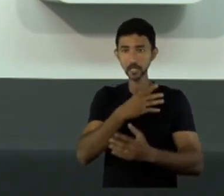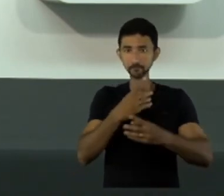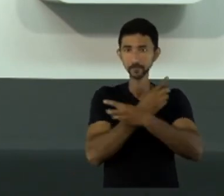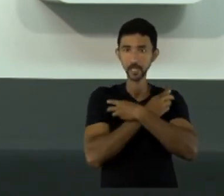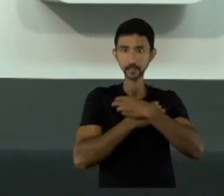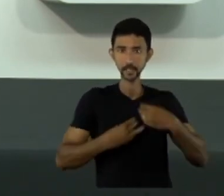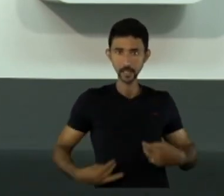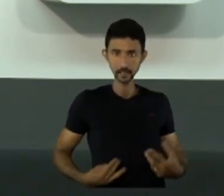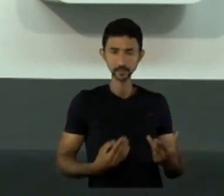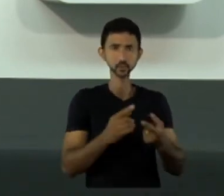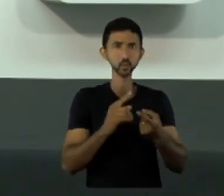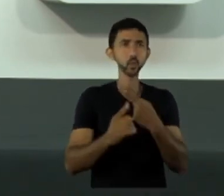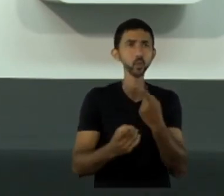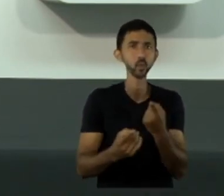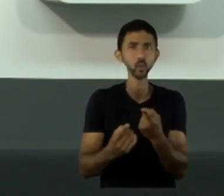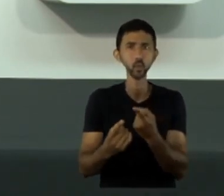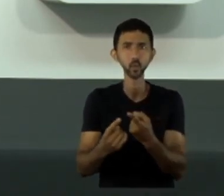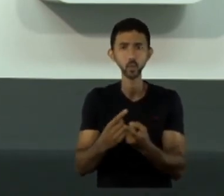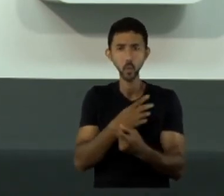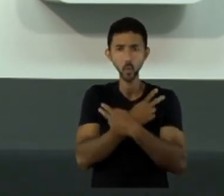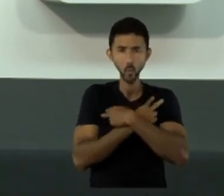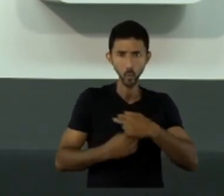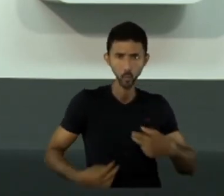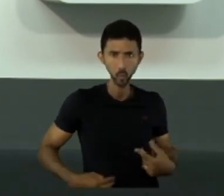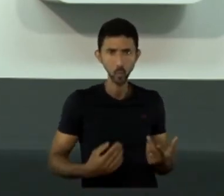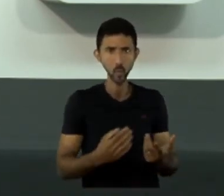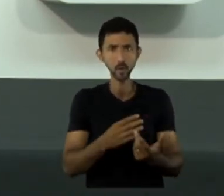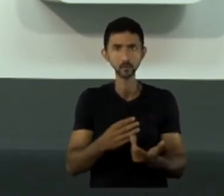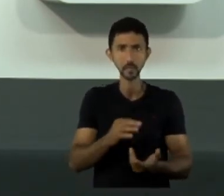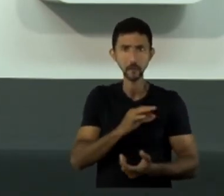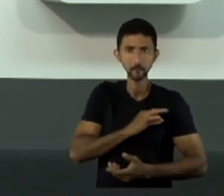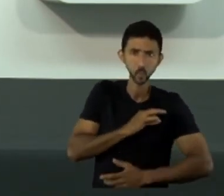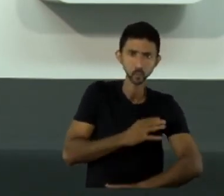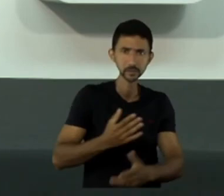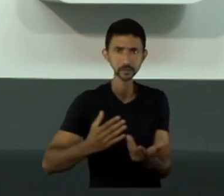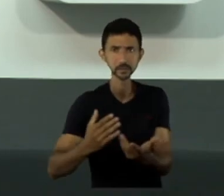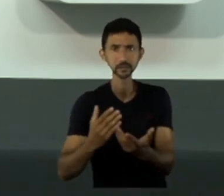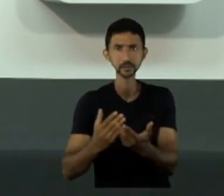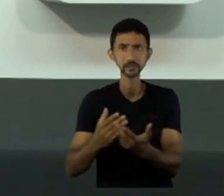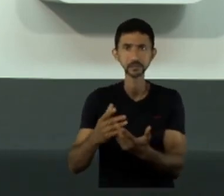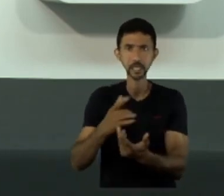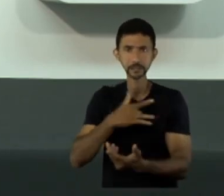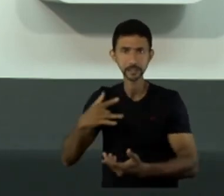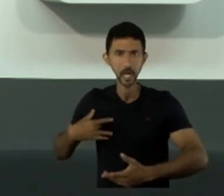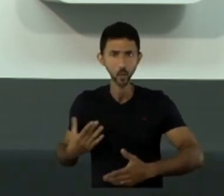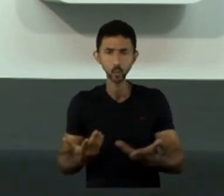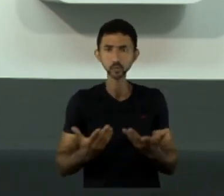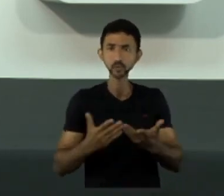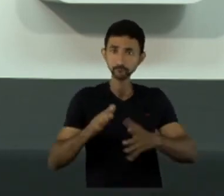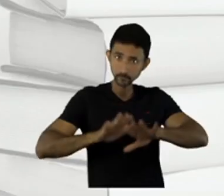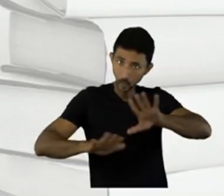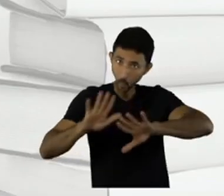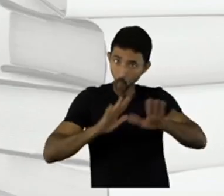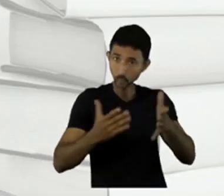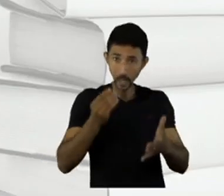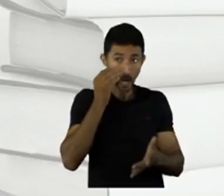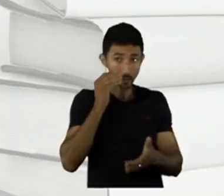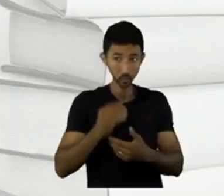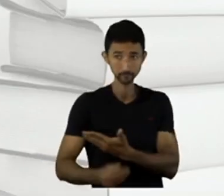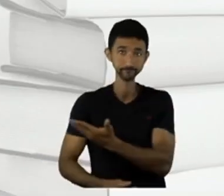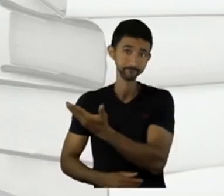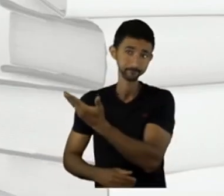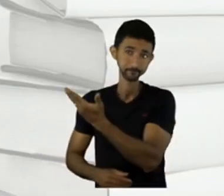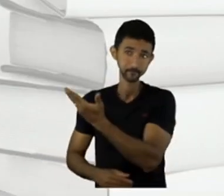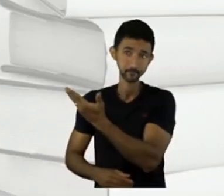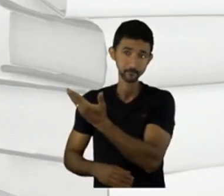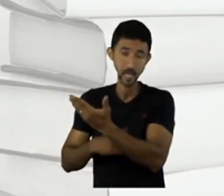do agente, um guarda municipal, um guarda da saúde, enfim. Olha aqui, olha aí na tua tela.